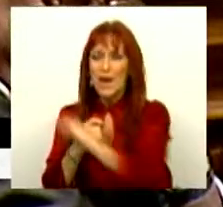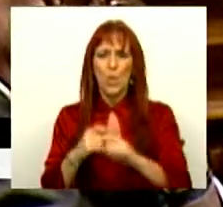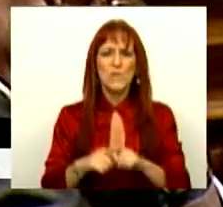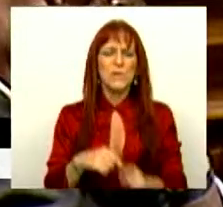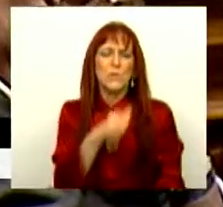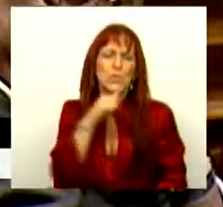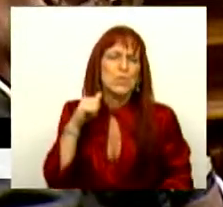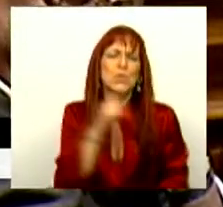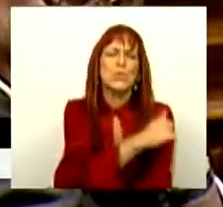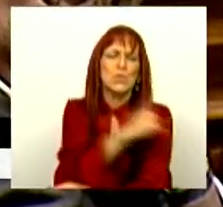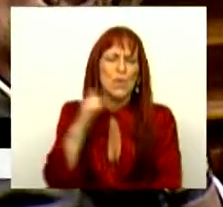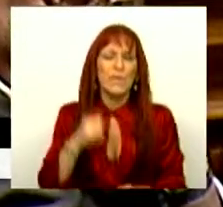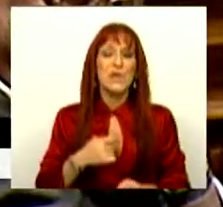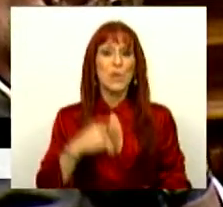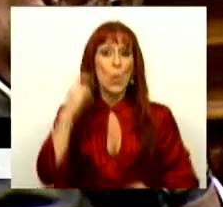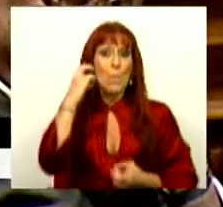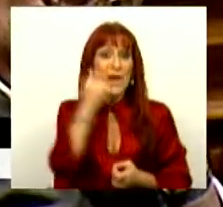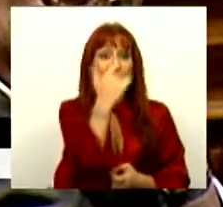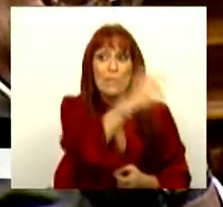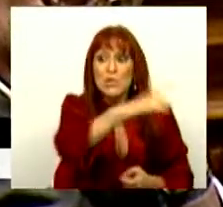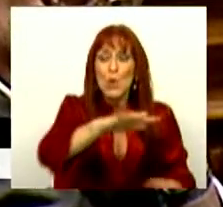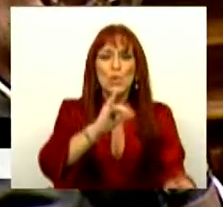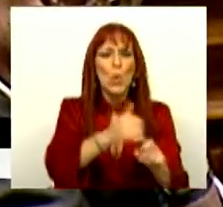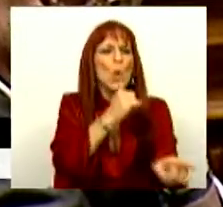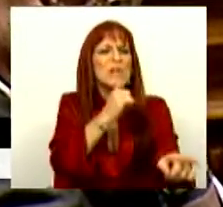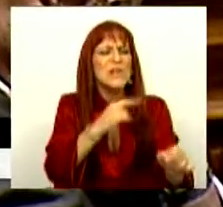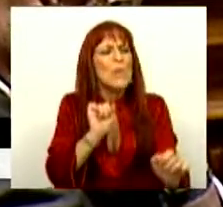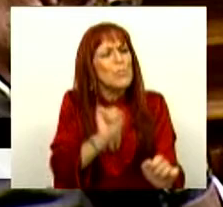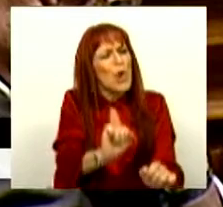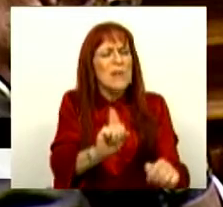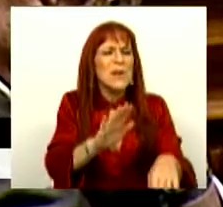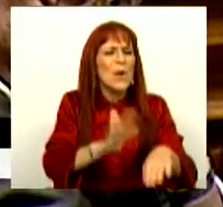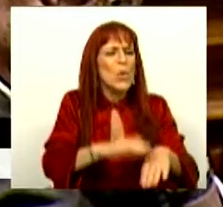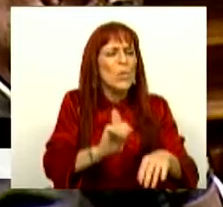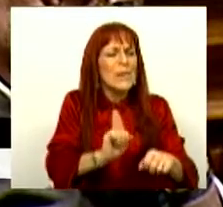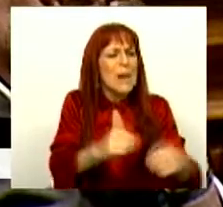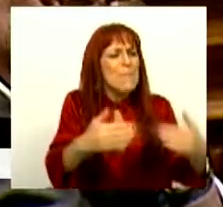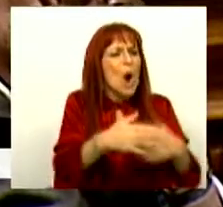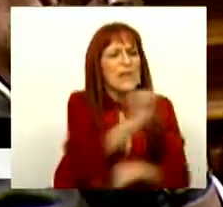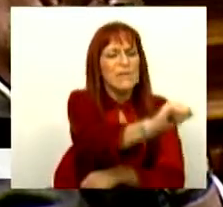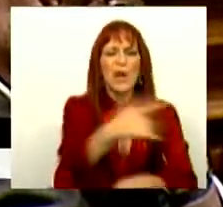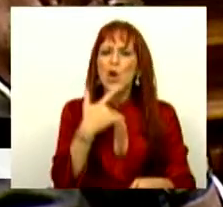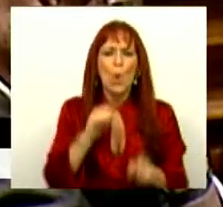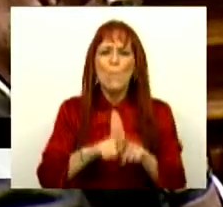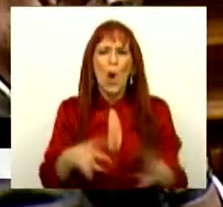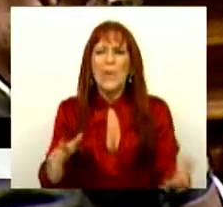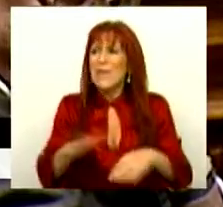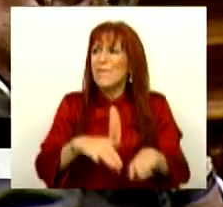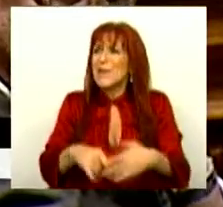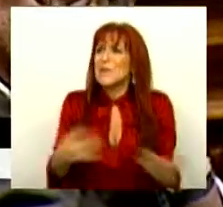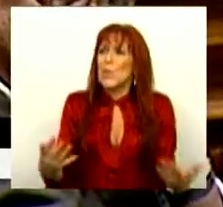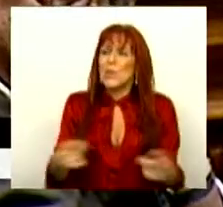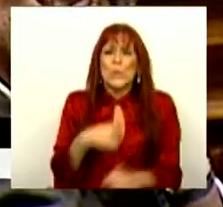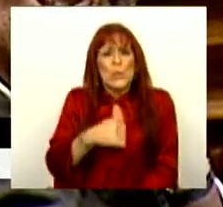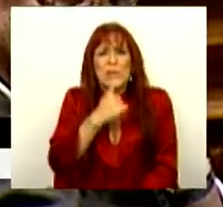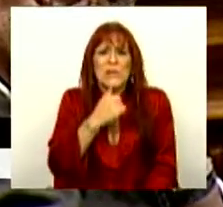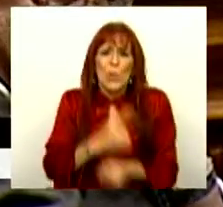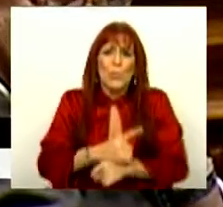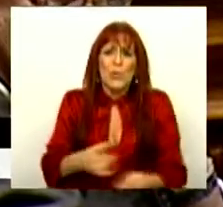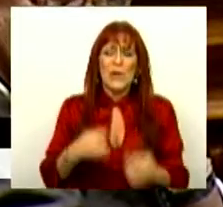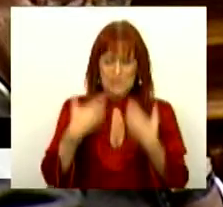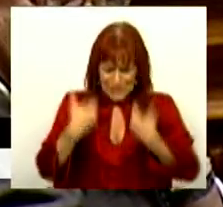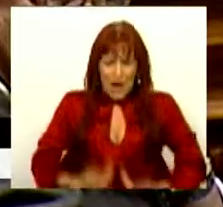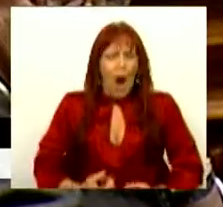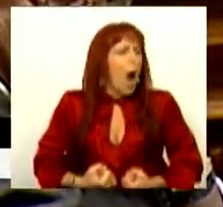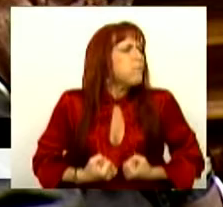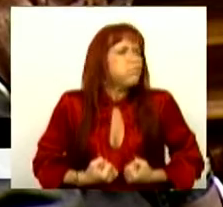martírio. Penso naqueles que tomam uma decisão sobre a sua morte, mas não podem concretizar o que decidiram porque